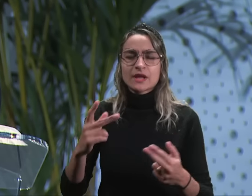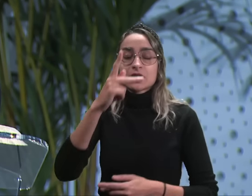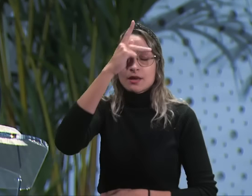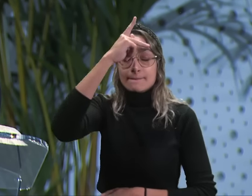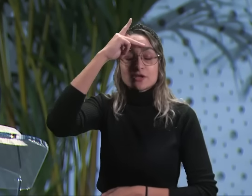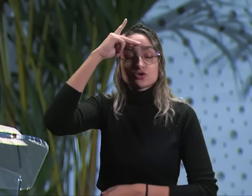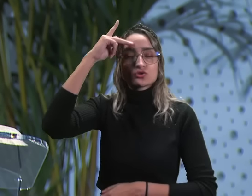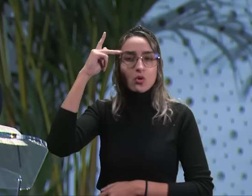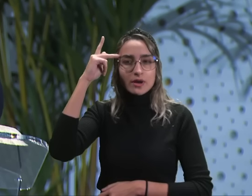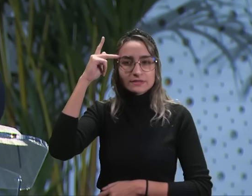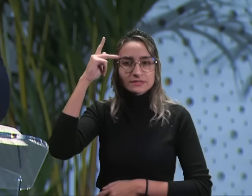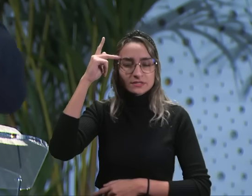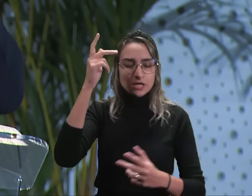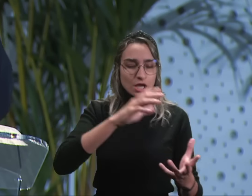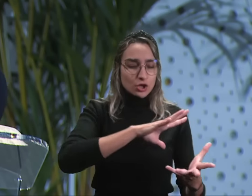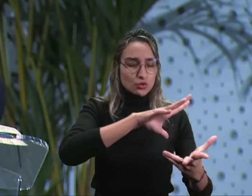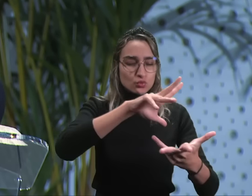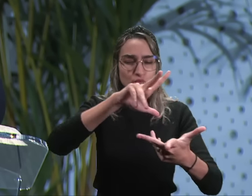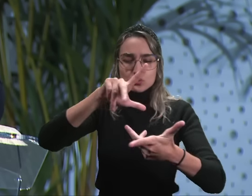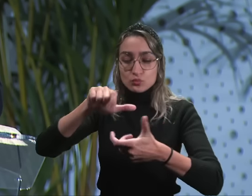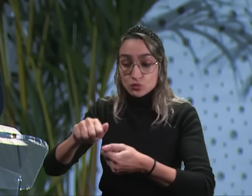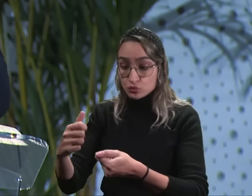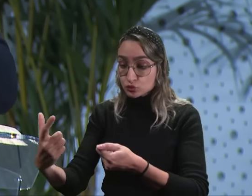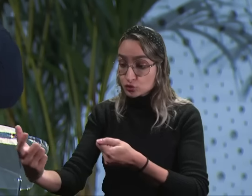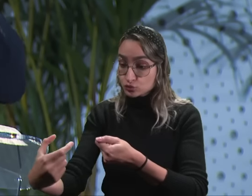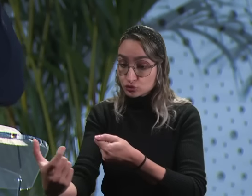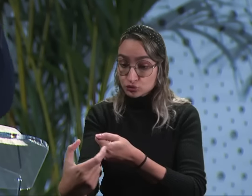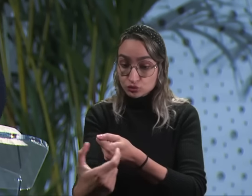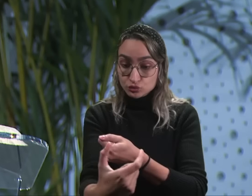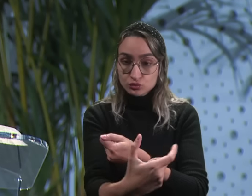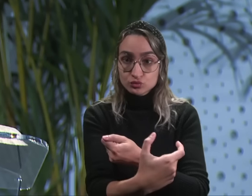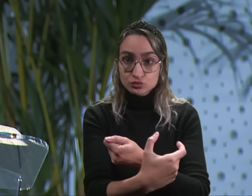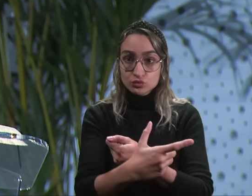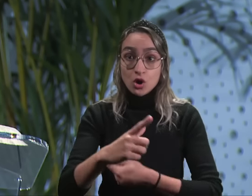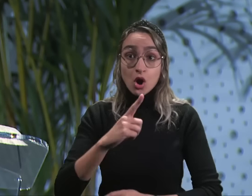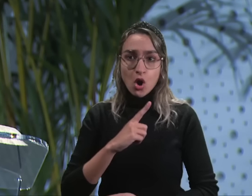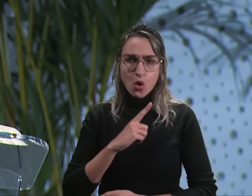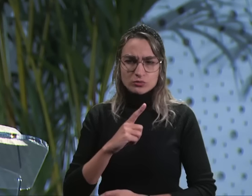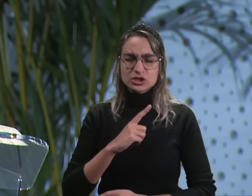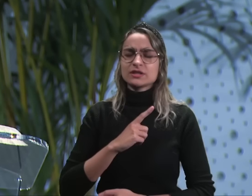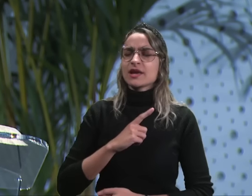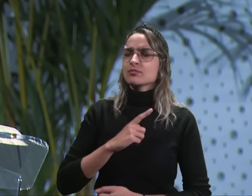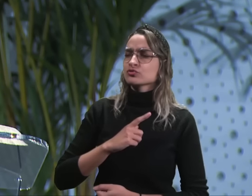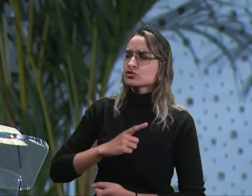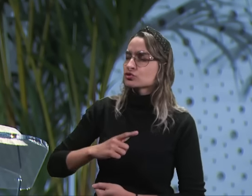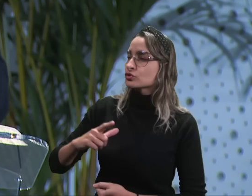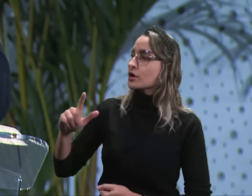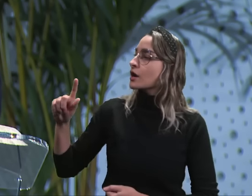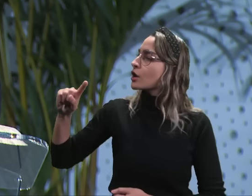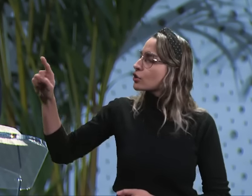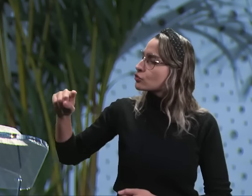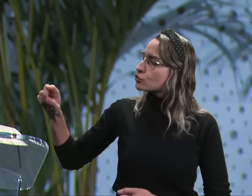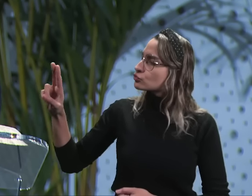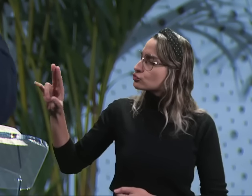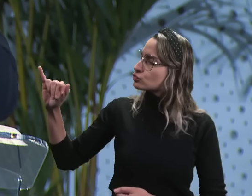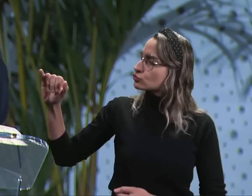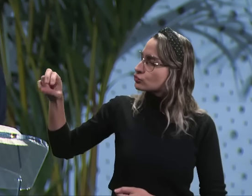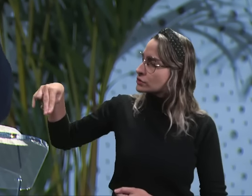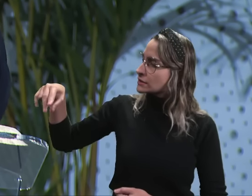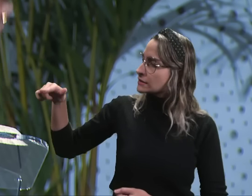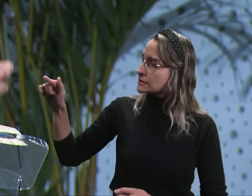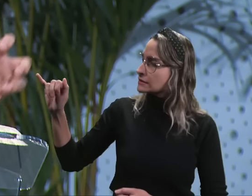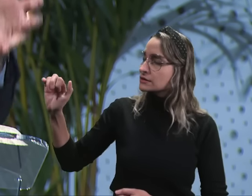mundo onde você tem zuinglio Lutero e outros reformadores onde nenhum sequer